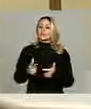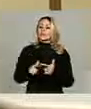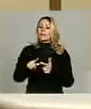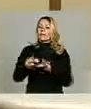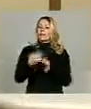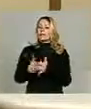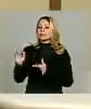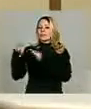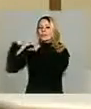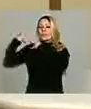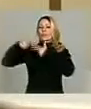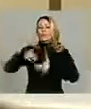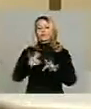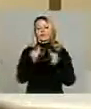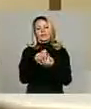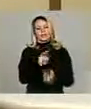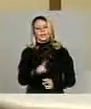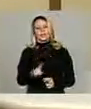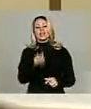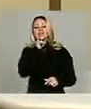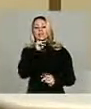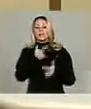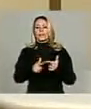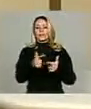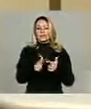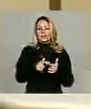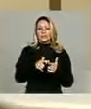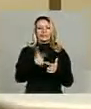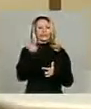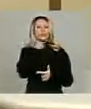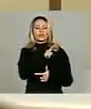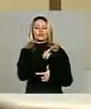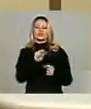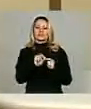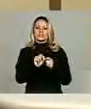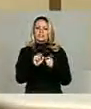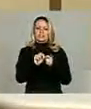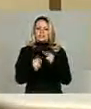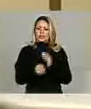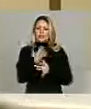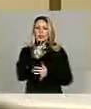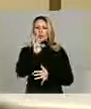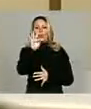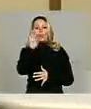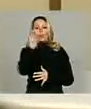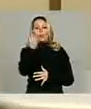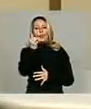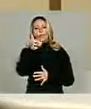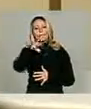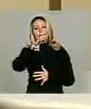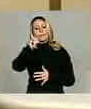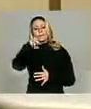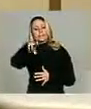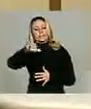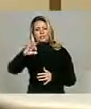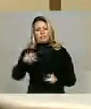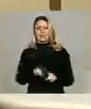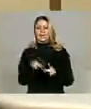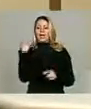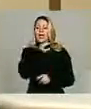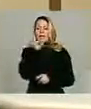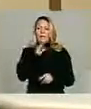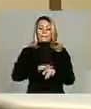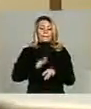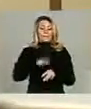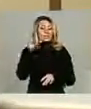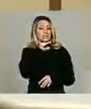qualquer forma, a tireoide da criança não funciona fabricando o hormônio necessário e ela muito rapidamente, mais